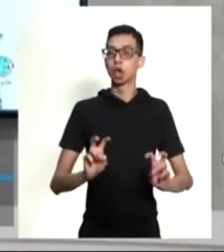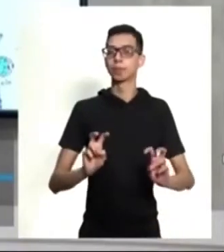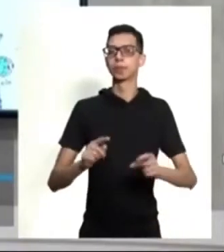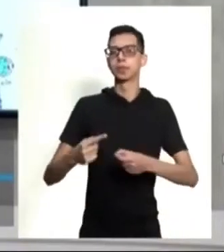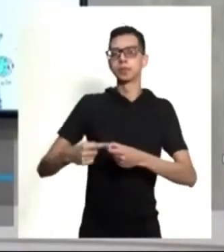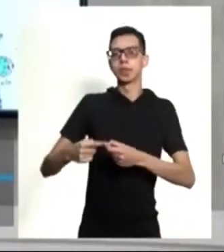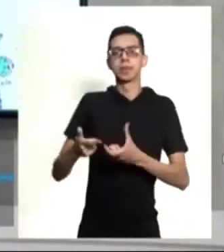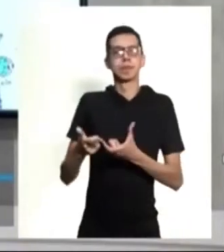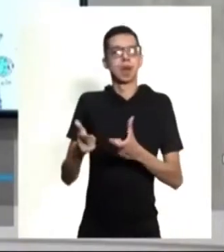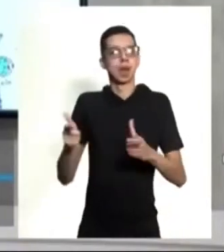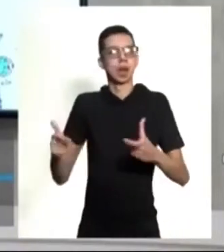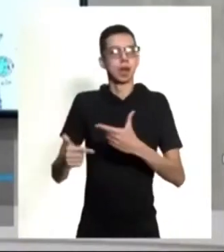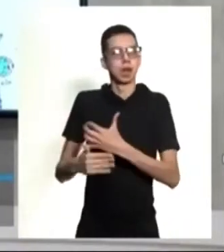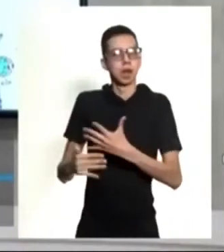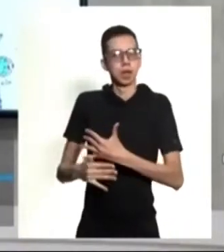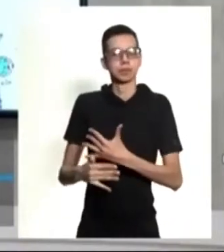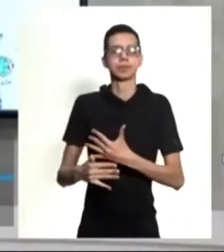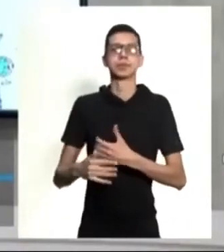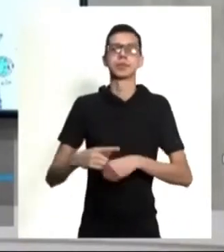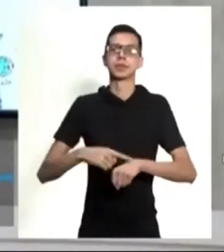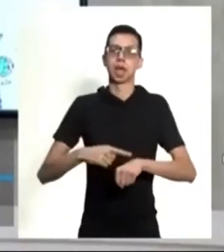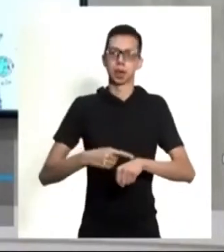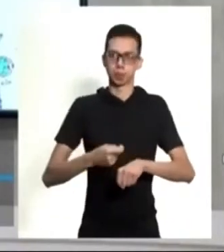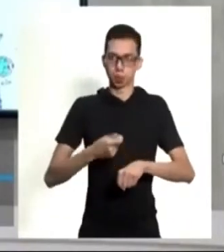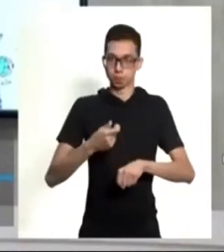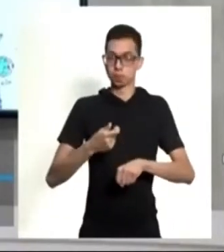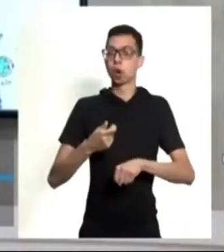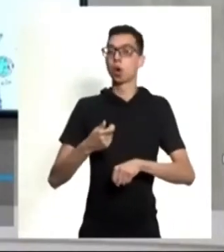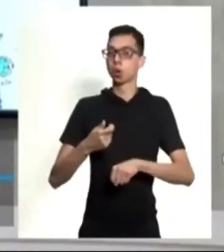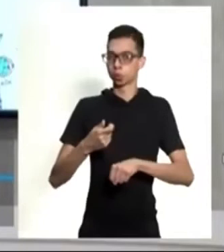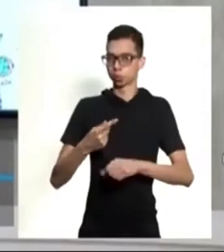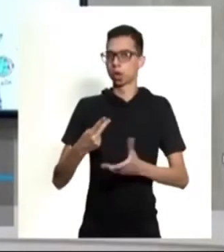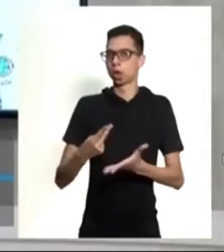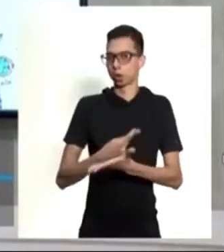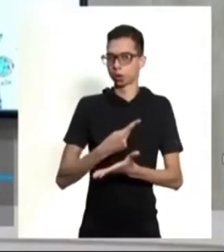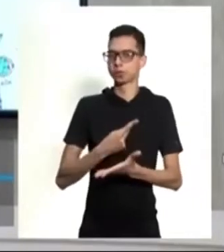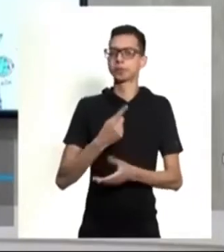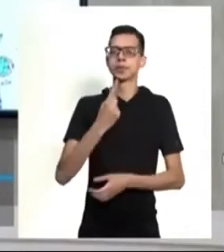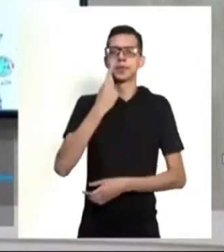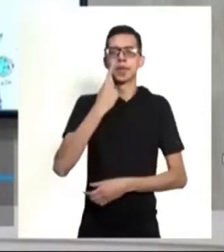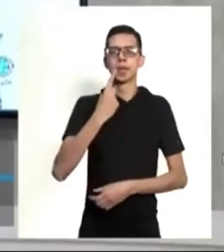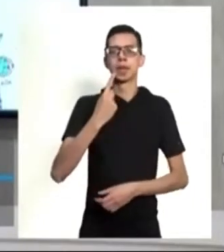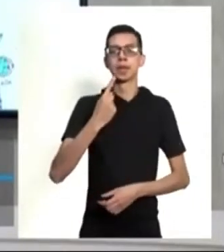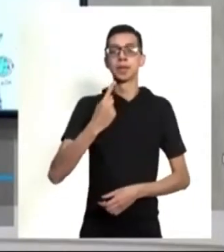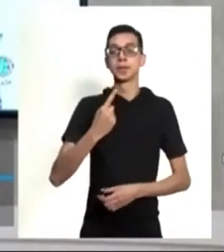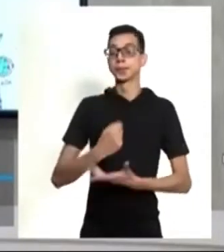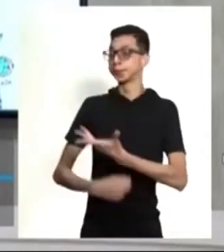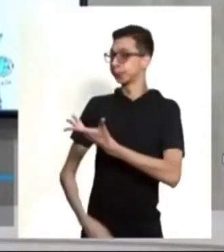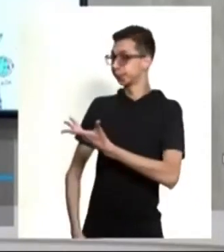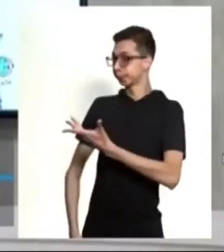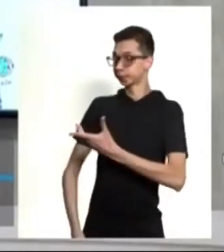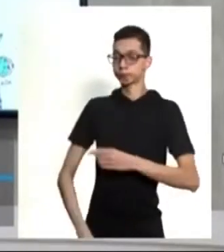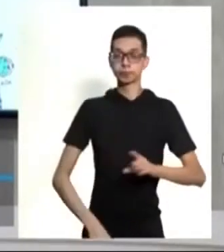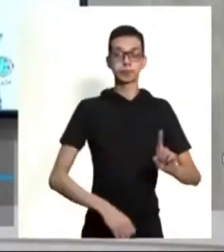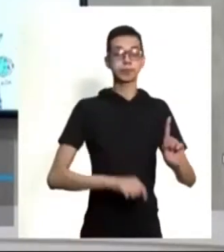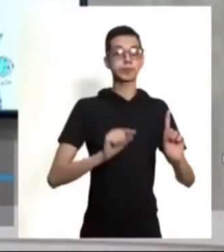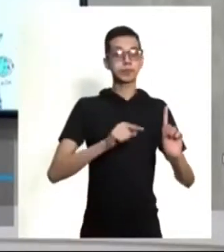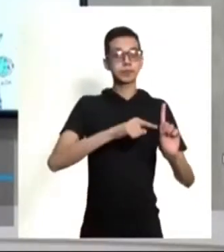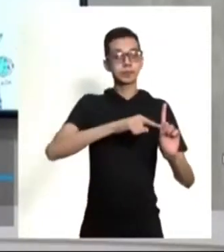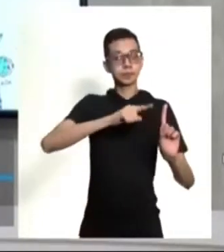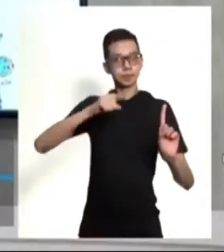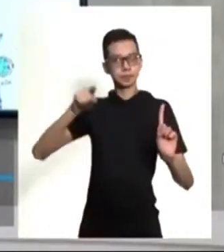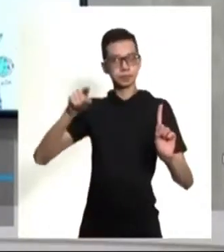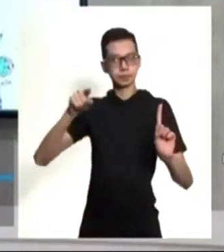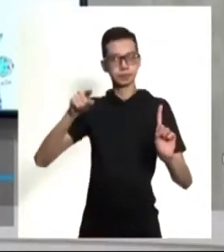recente. Se você analisar no gráfico, essa transição de uma sociedade rural para uma sociedade